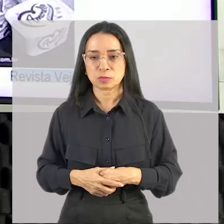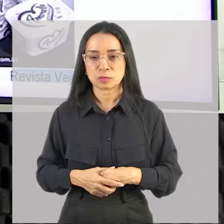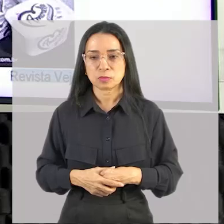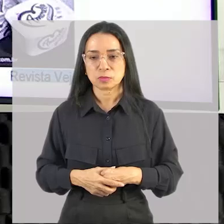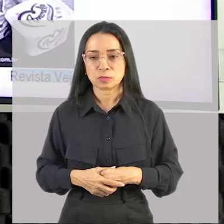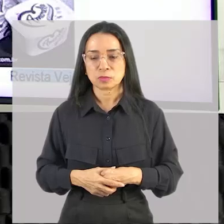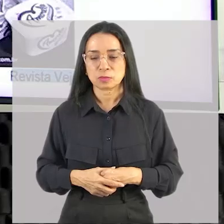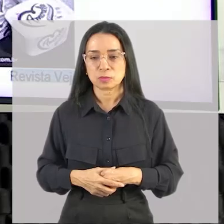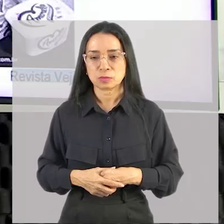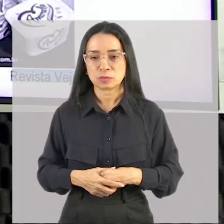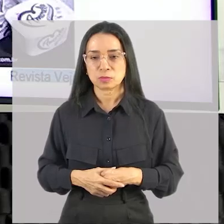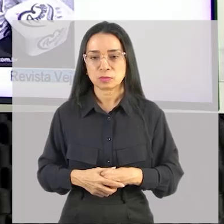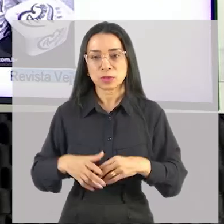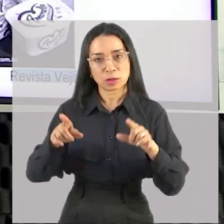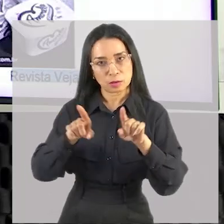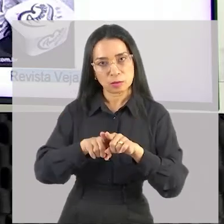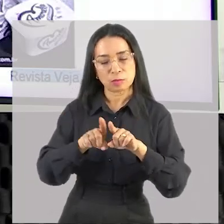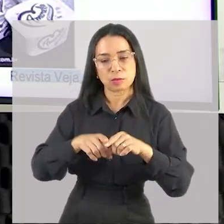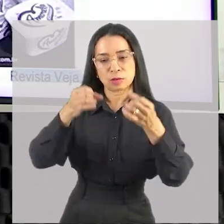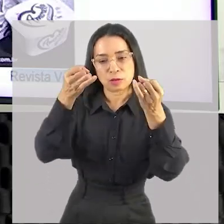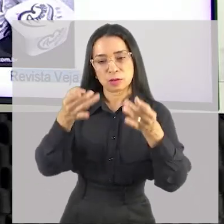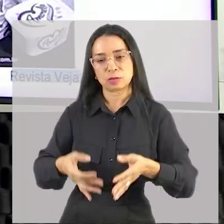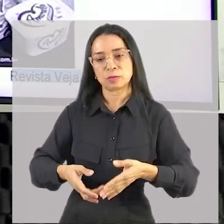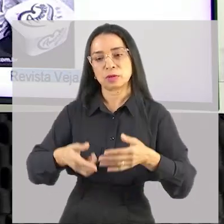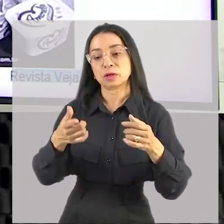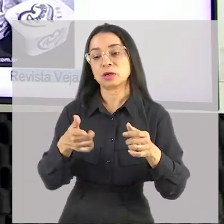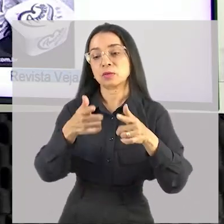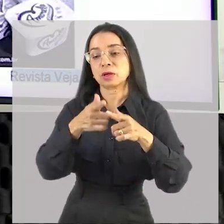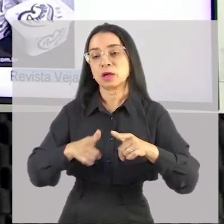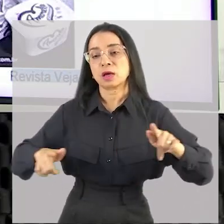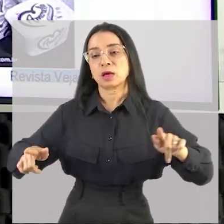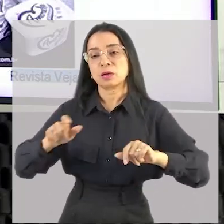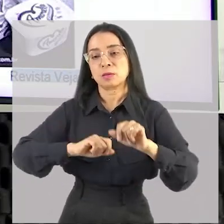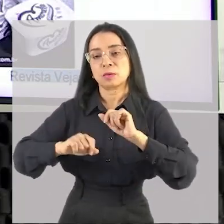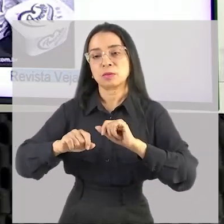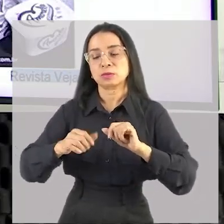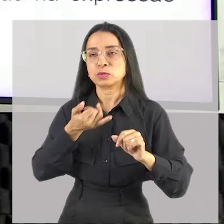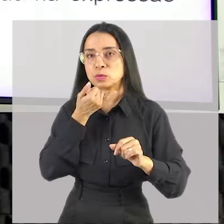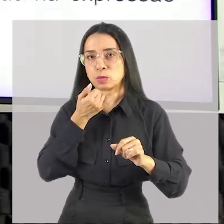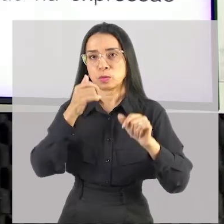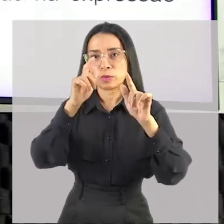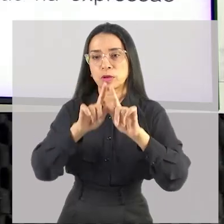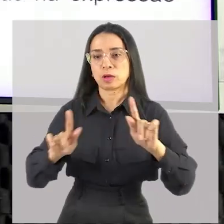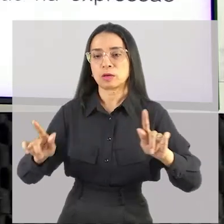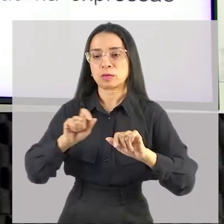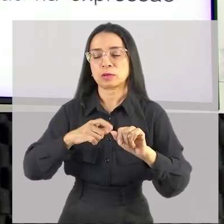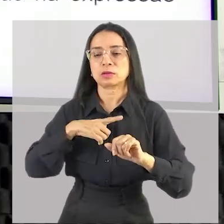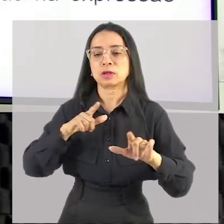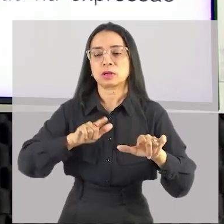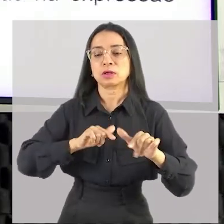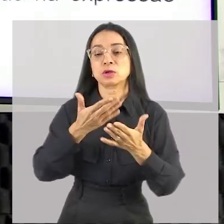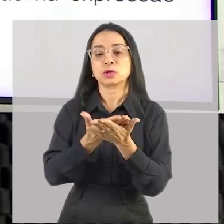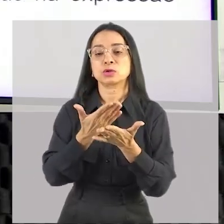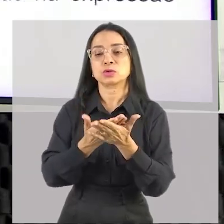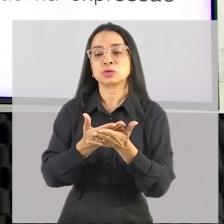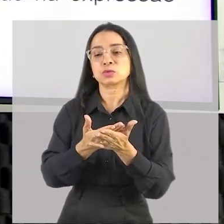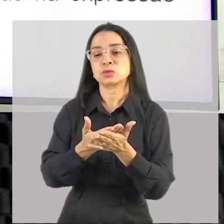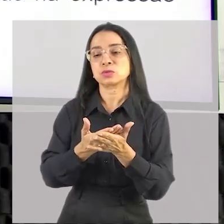vale-se de meios estilísticos, também já disse, é a parte da gramática que trabalha com estilo, né? E aí a gente tem aqui todas